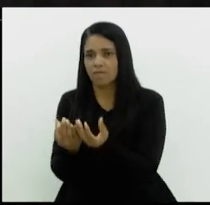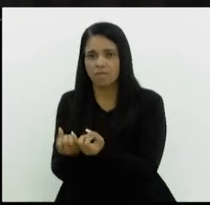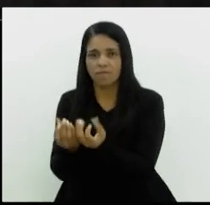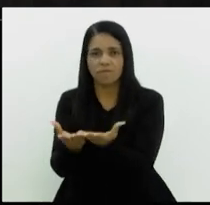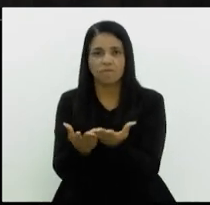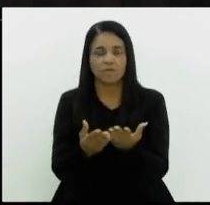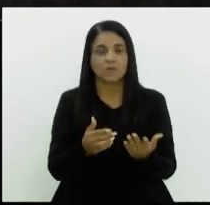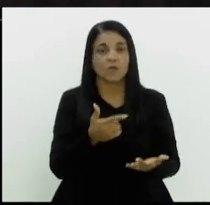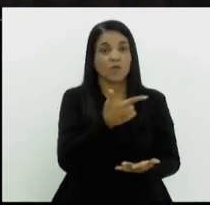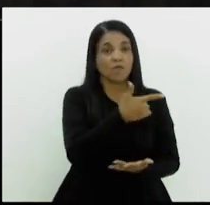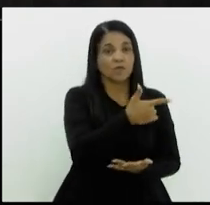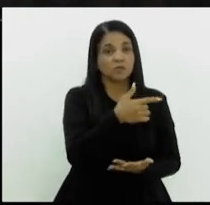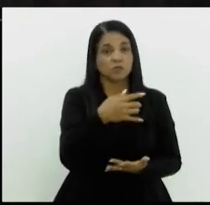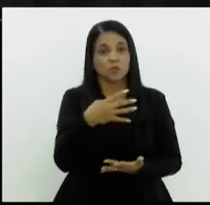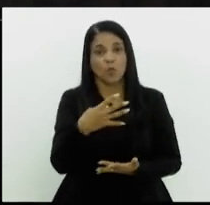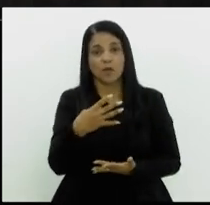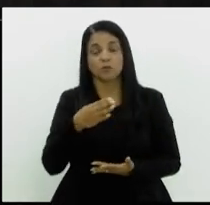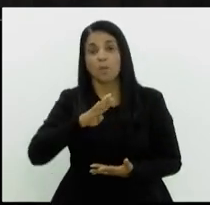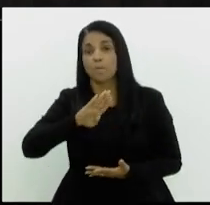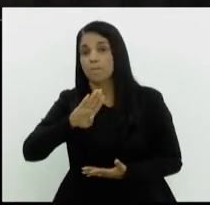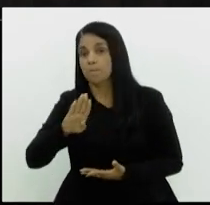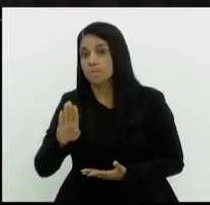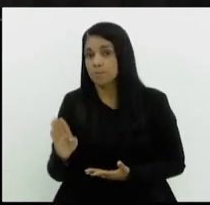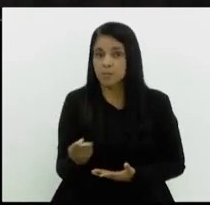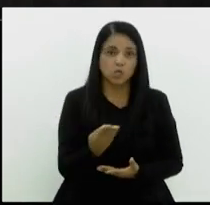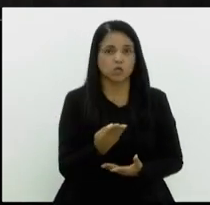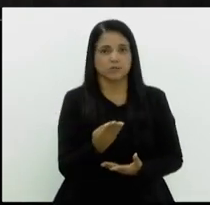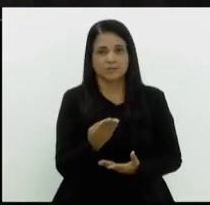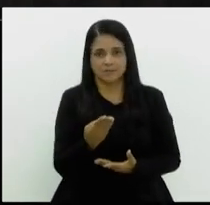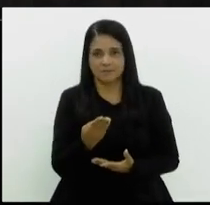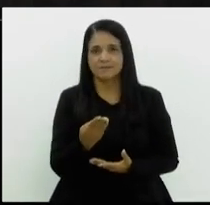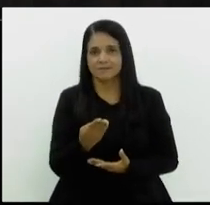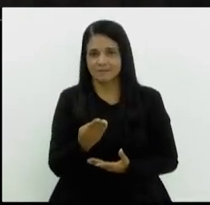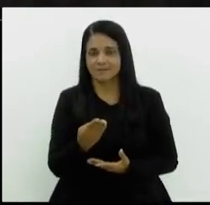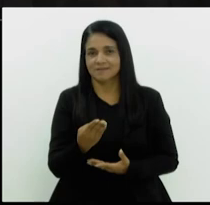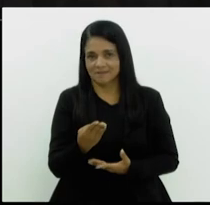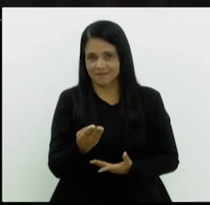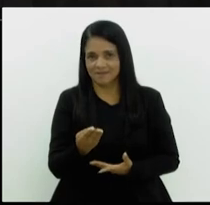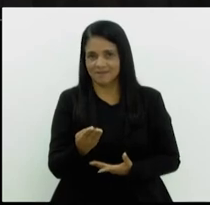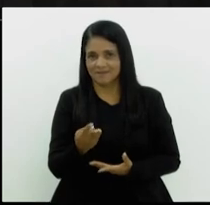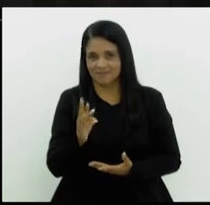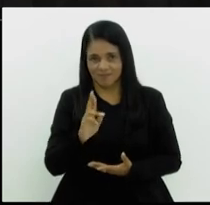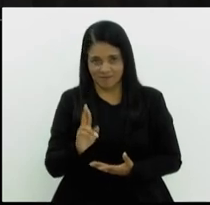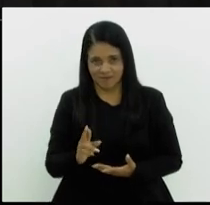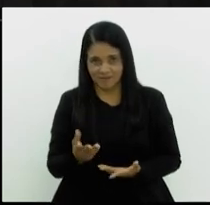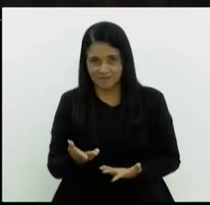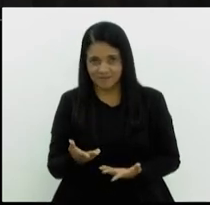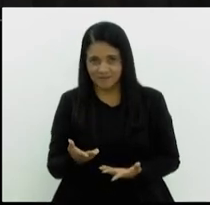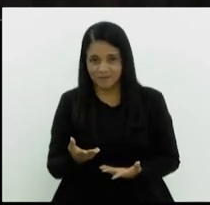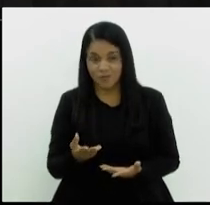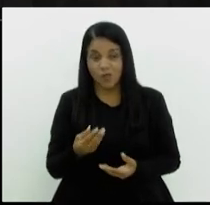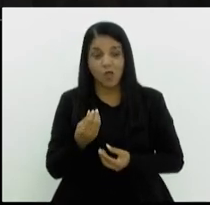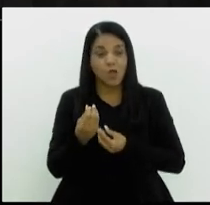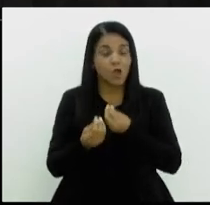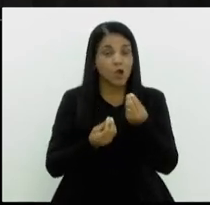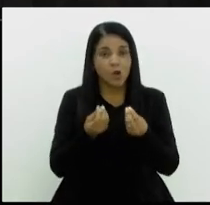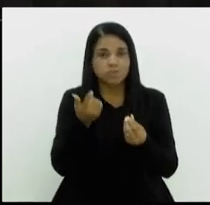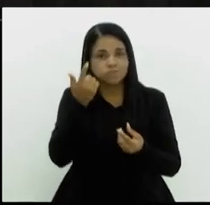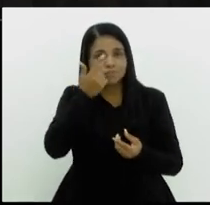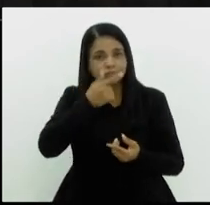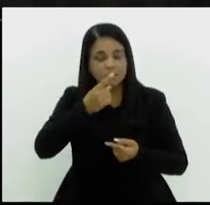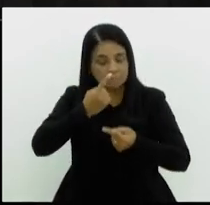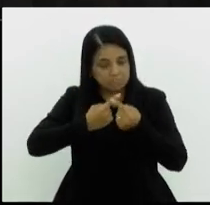de 24 milhões, bilhões. Como é que nós podemos sair desse garrote